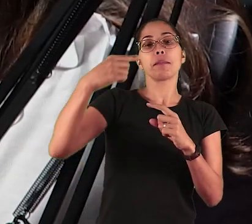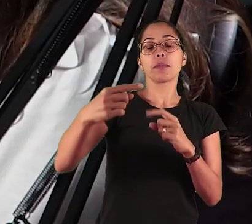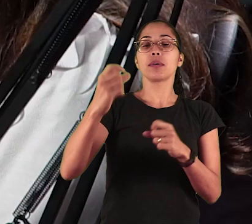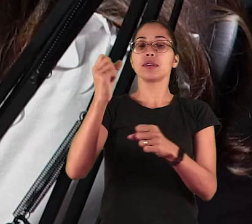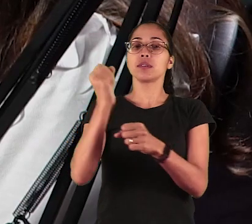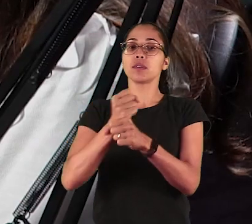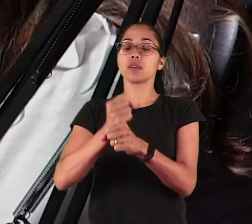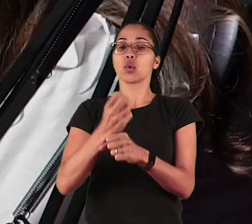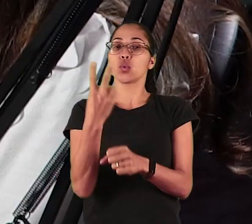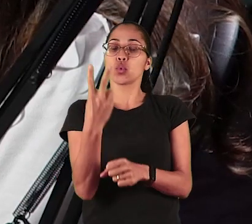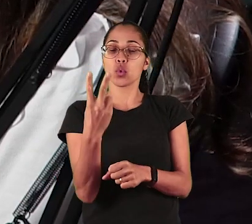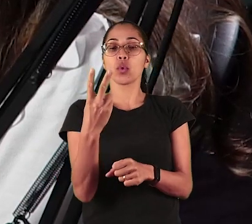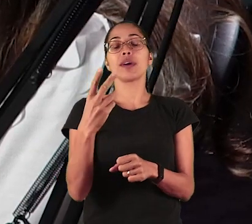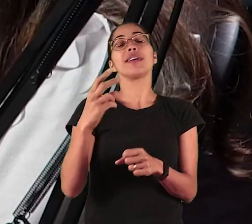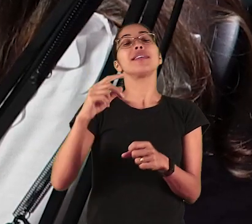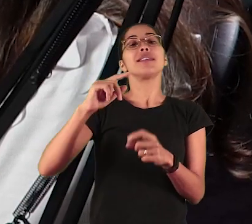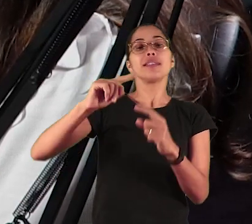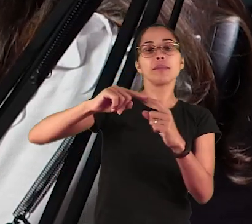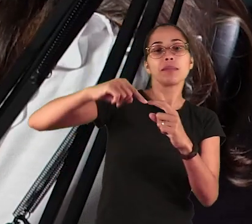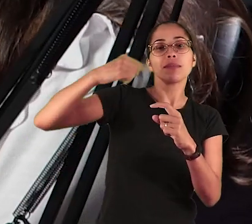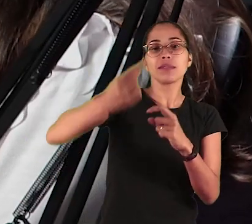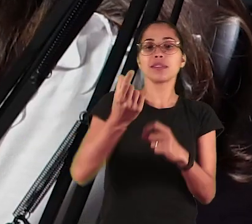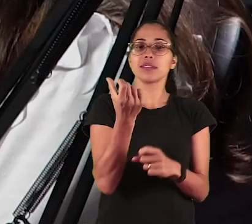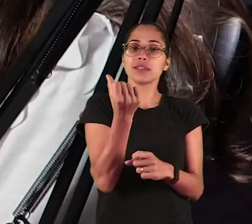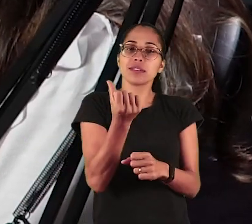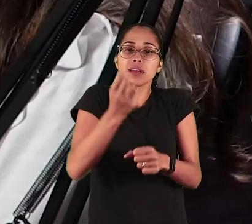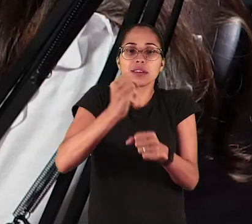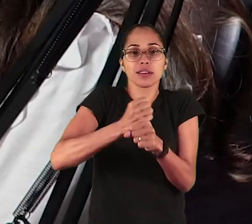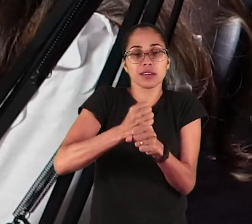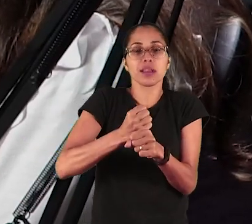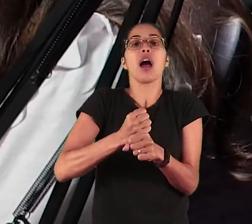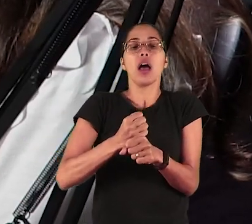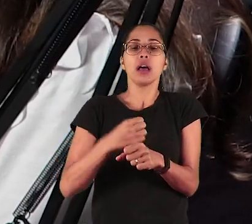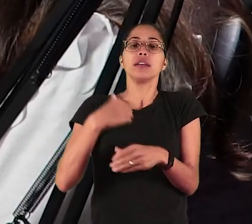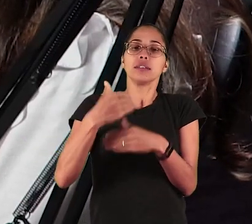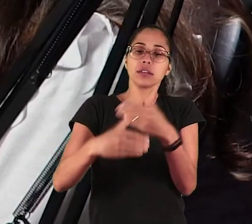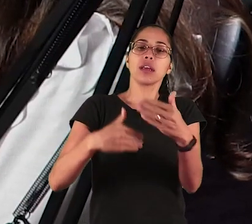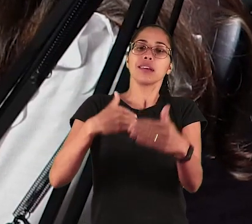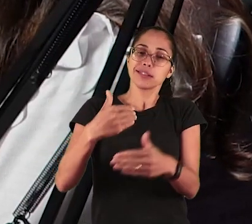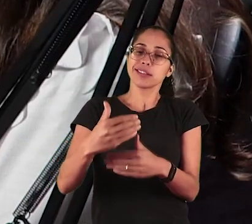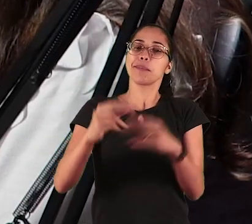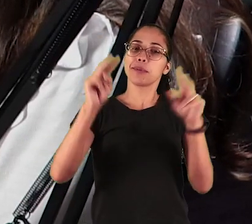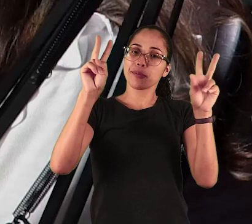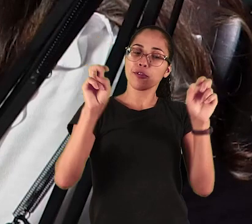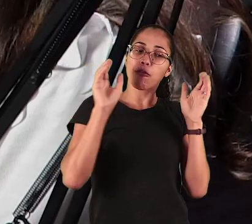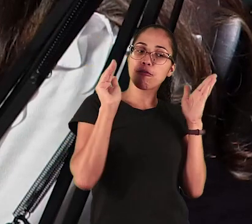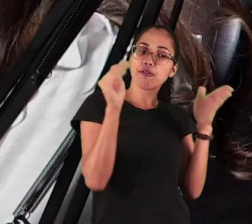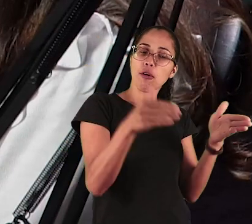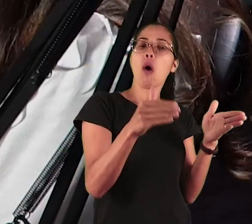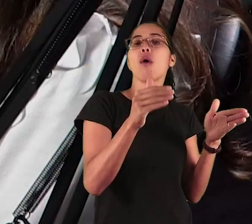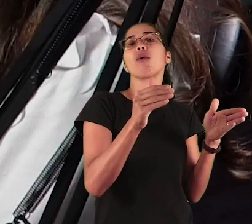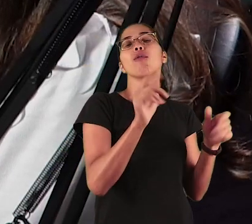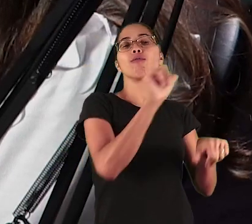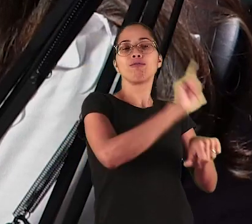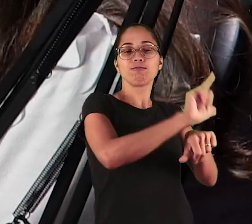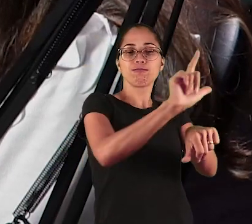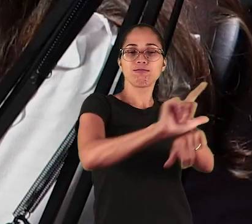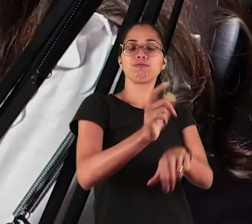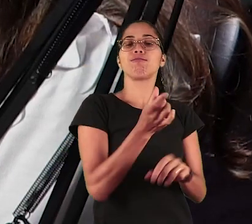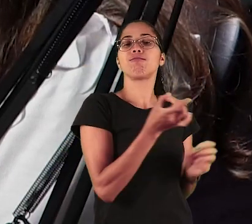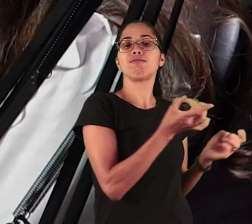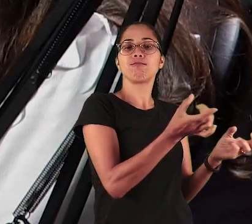prever Record depois mais seis de aço e sempre cobrindo o consumo varejo América Latina